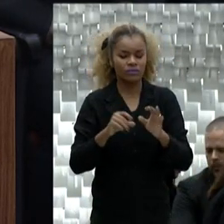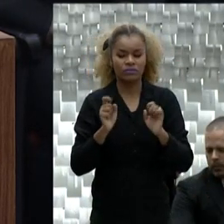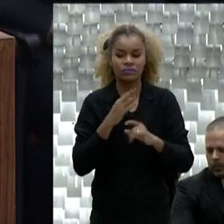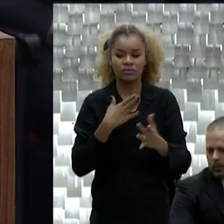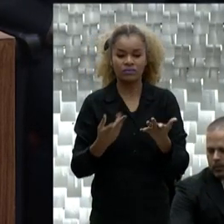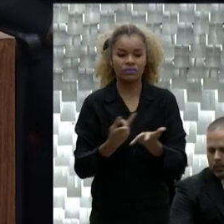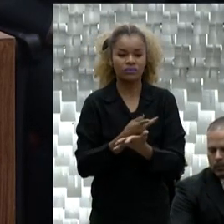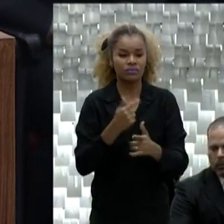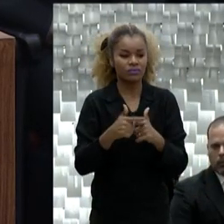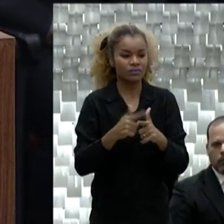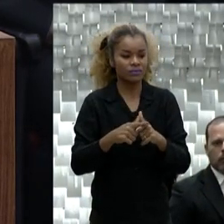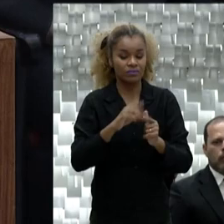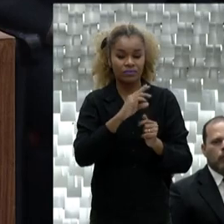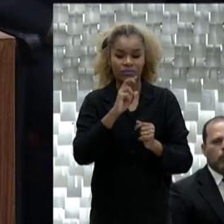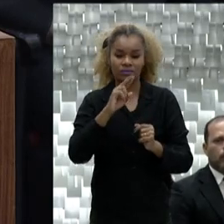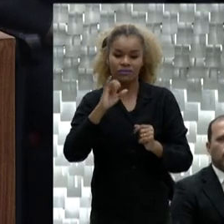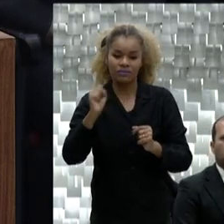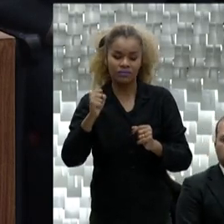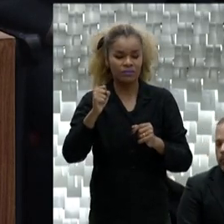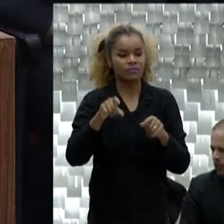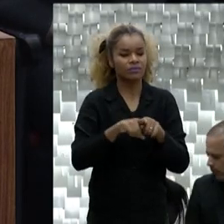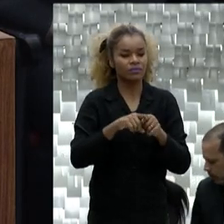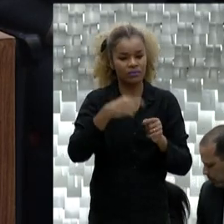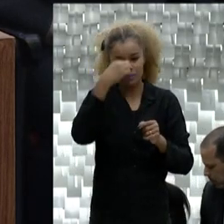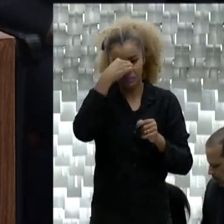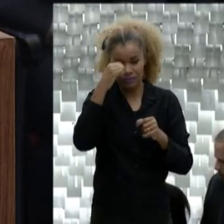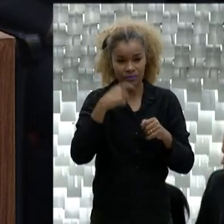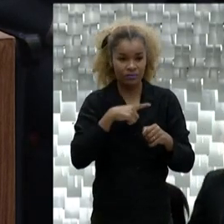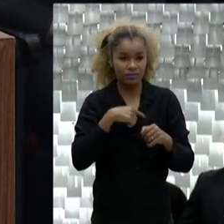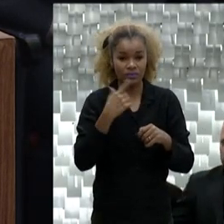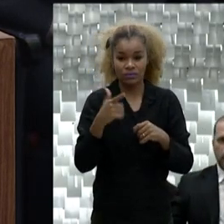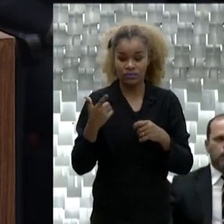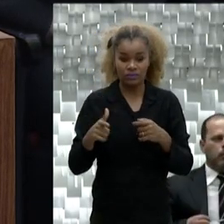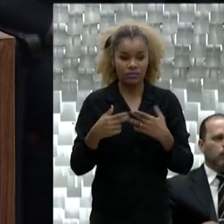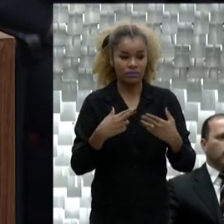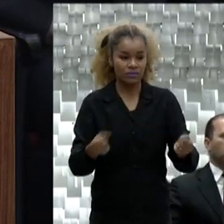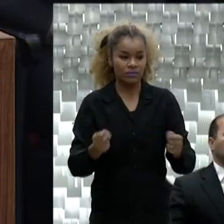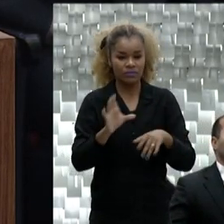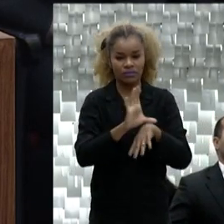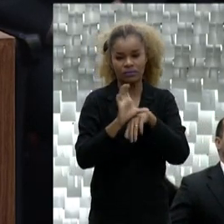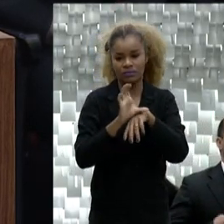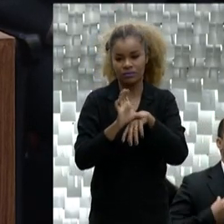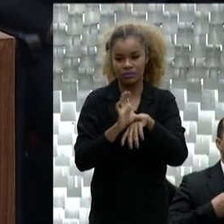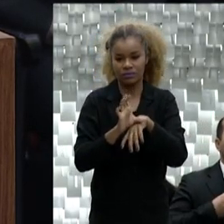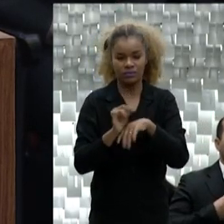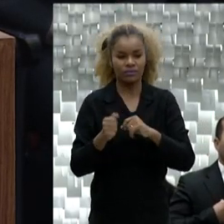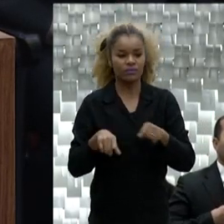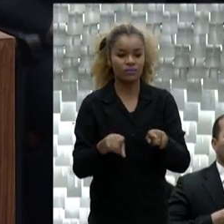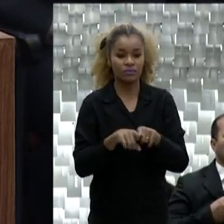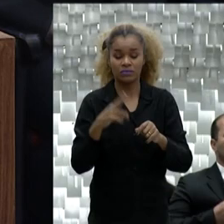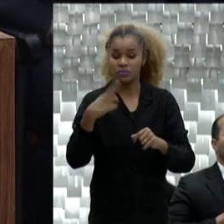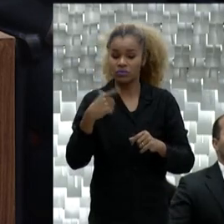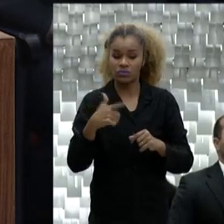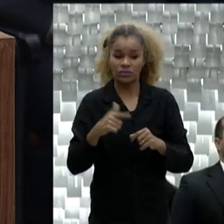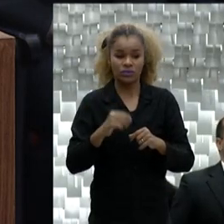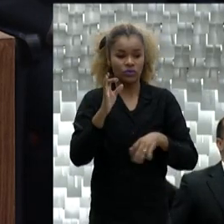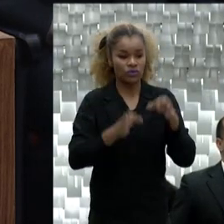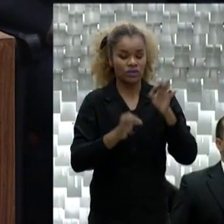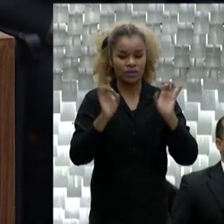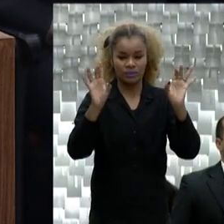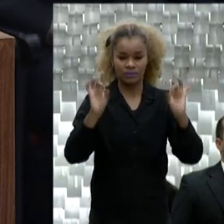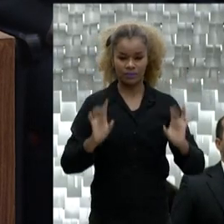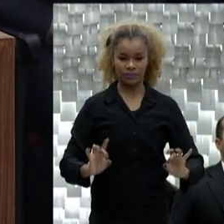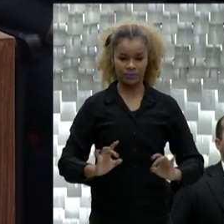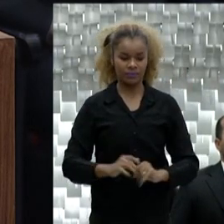os casos civis e criminais que não envolvam matéria constitucional nem a justiça